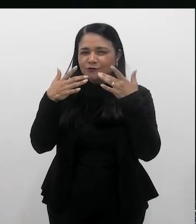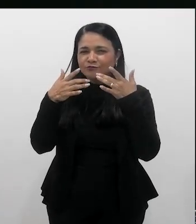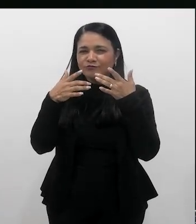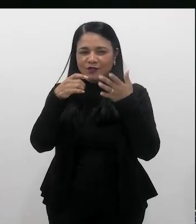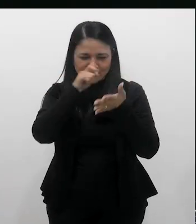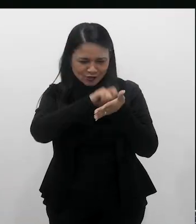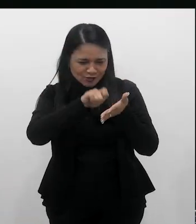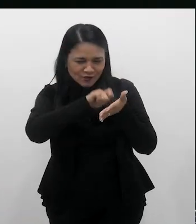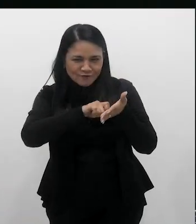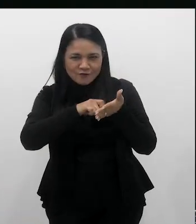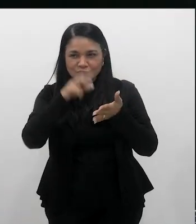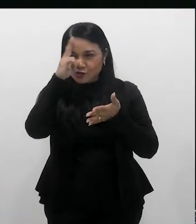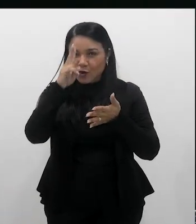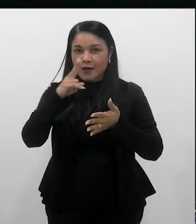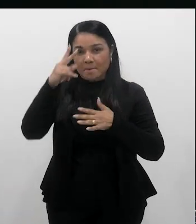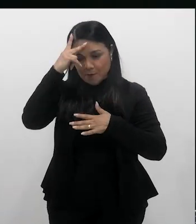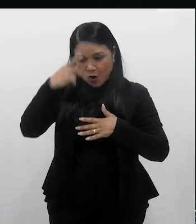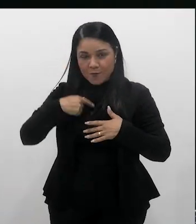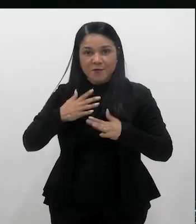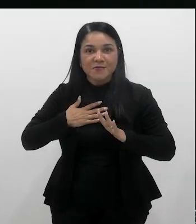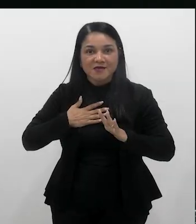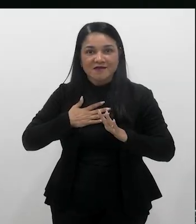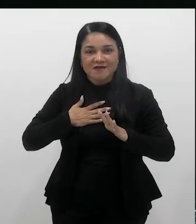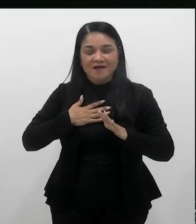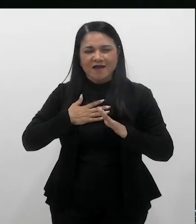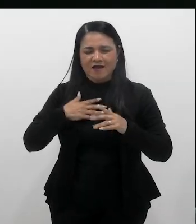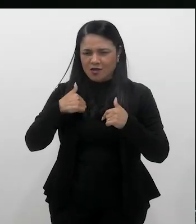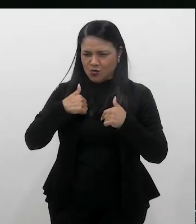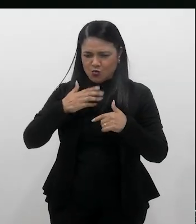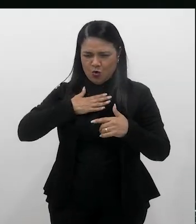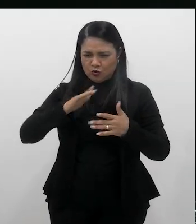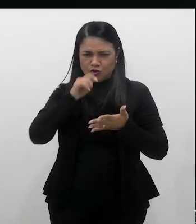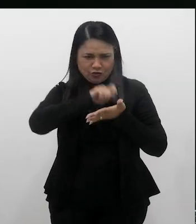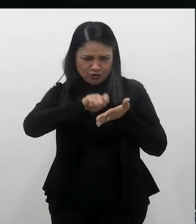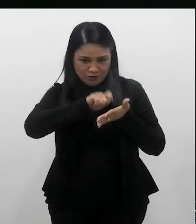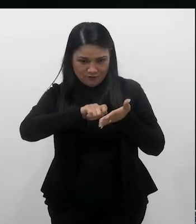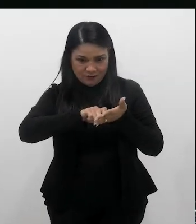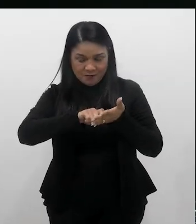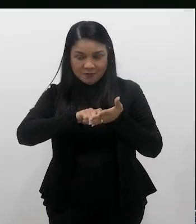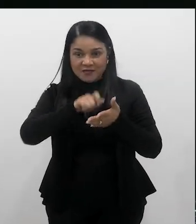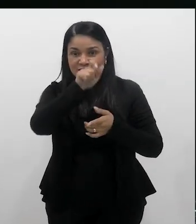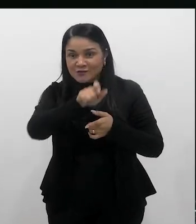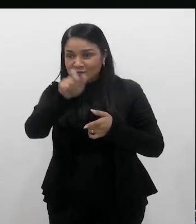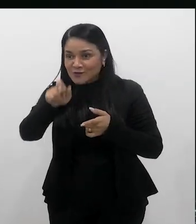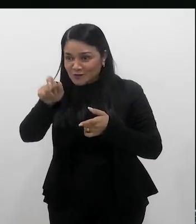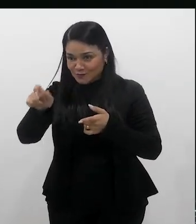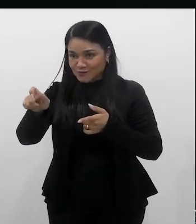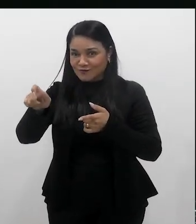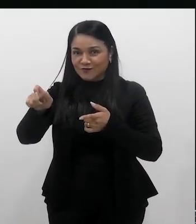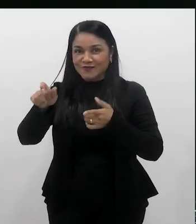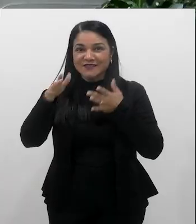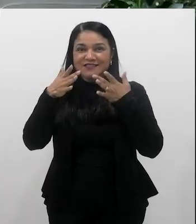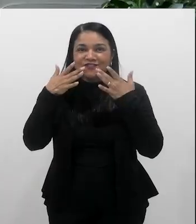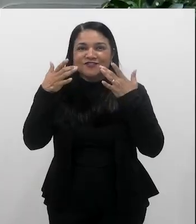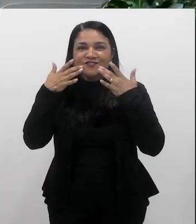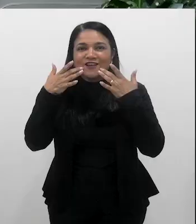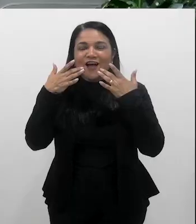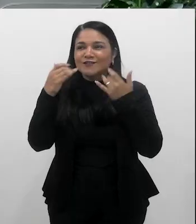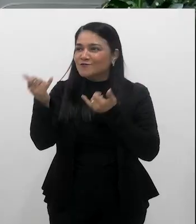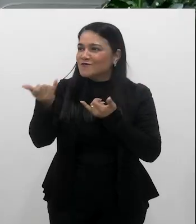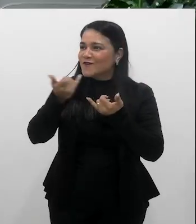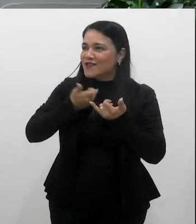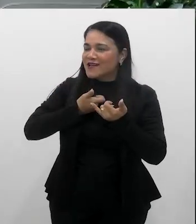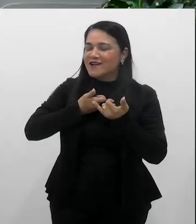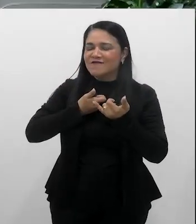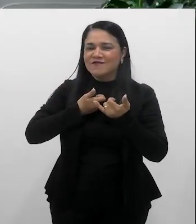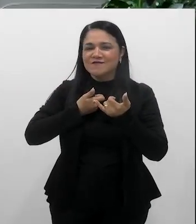escrevia do que eu mesmo, tá? Nunca gostei do que eu escrevia. Gostava que outros falavam o que eu escrevia. Isso é